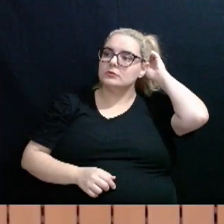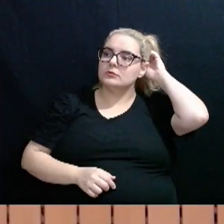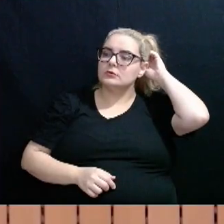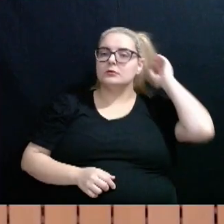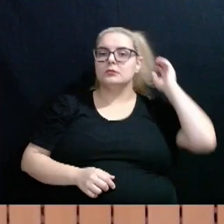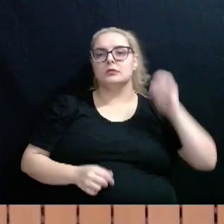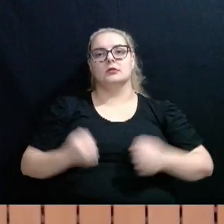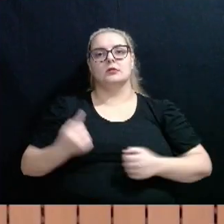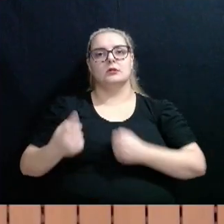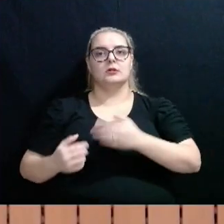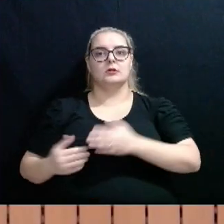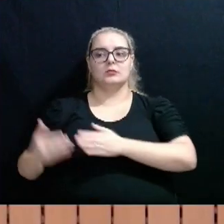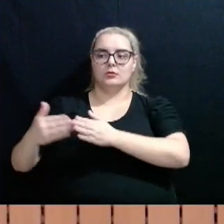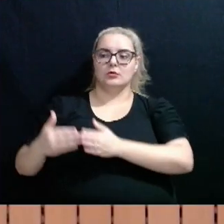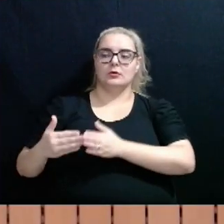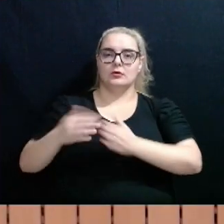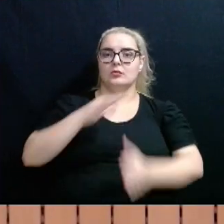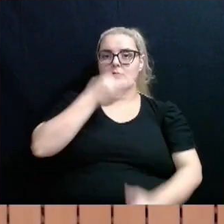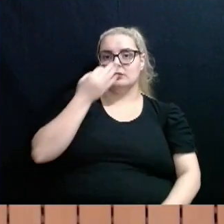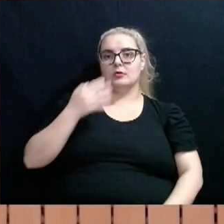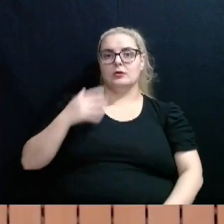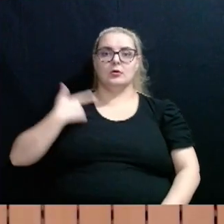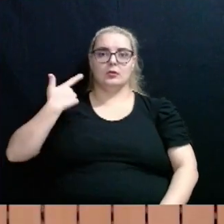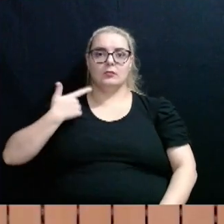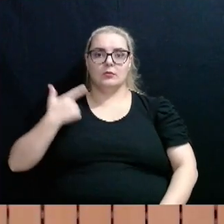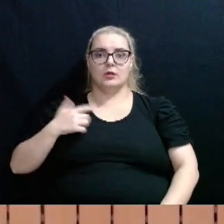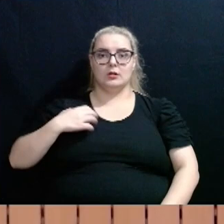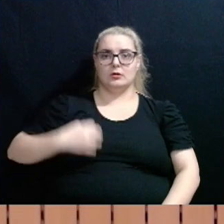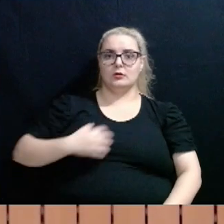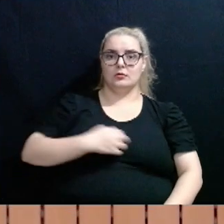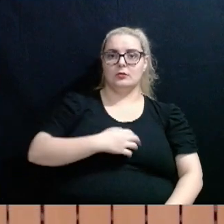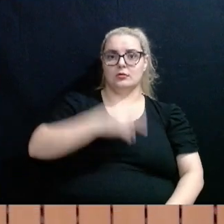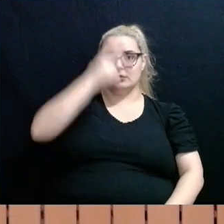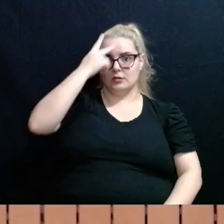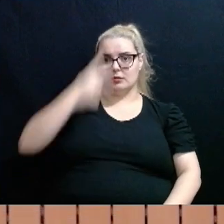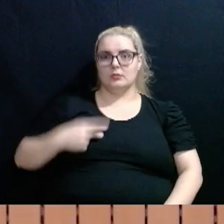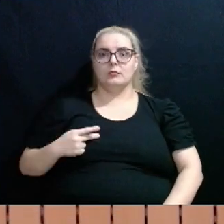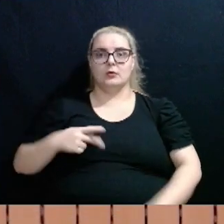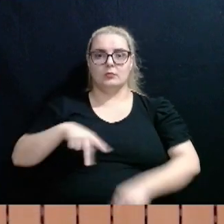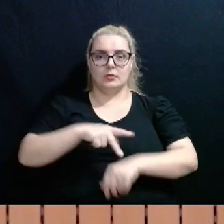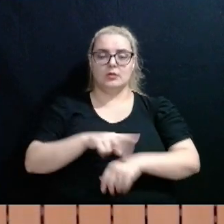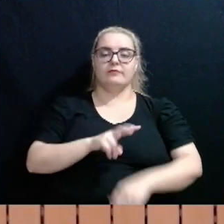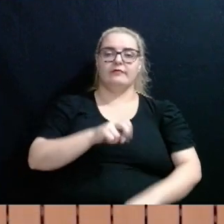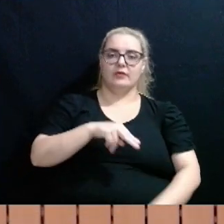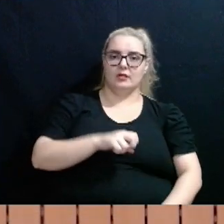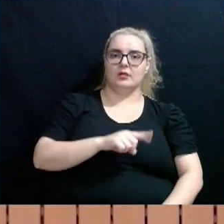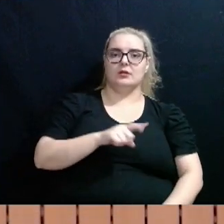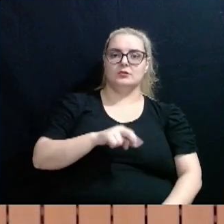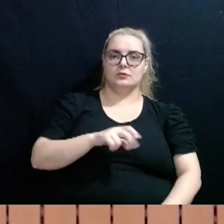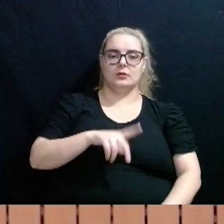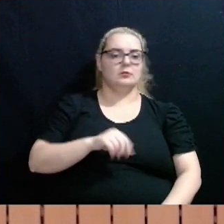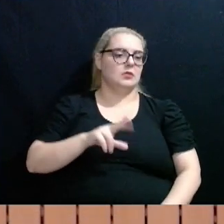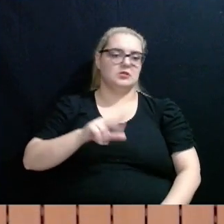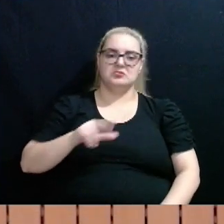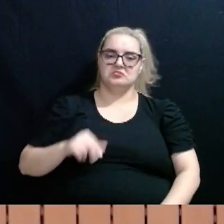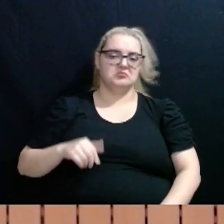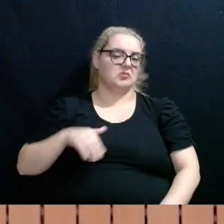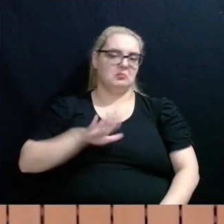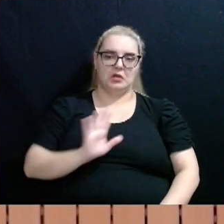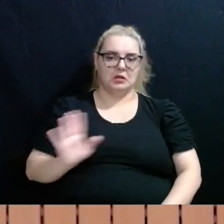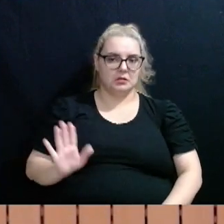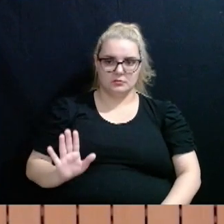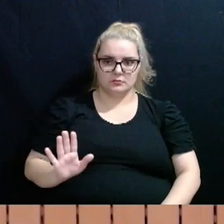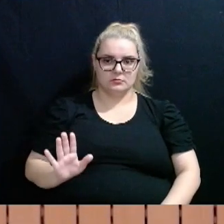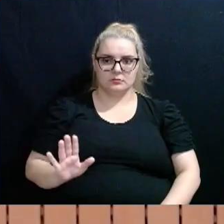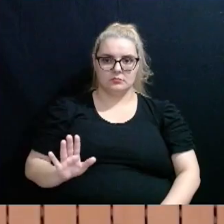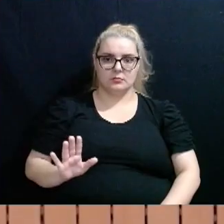navais franceses ou britânicos na Argentina ou na própria Venezuela, mas nunca passou disso. Então, o